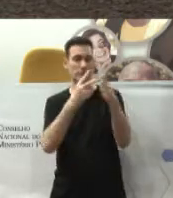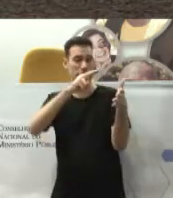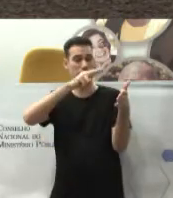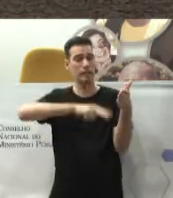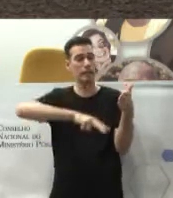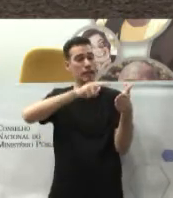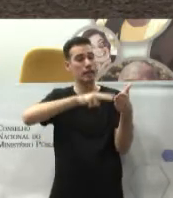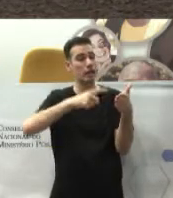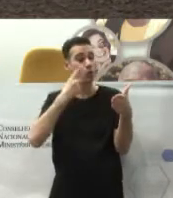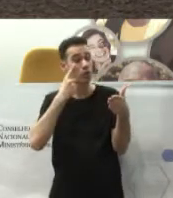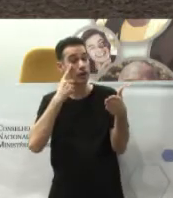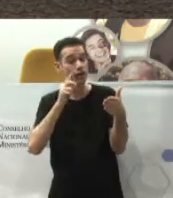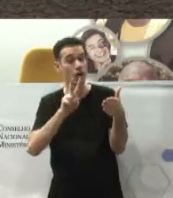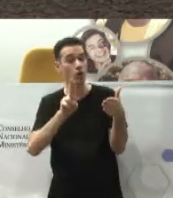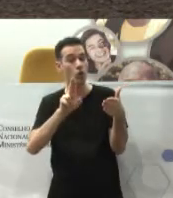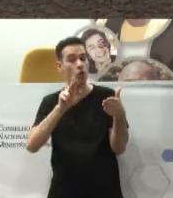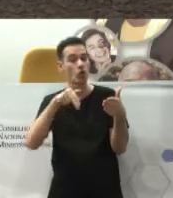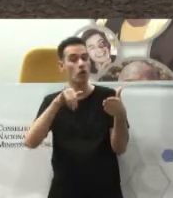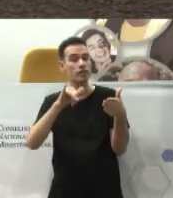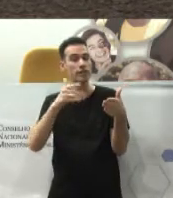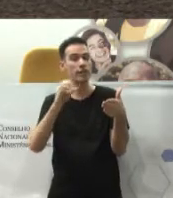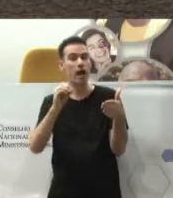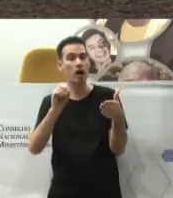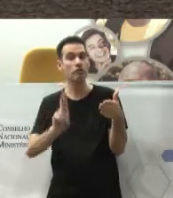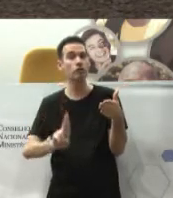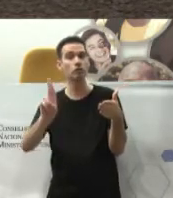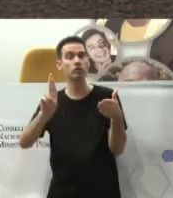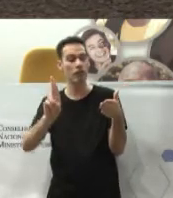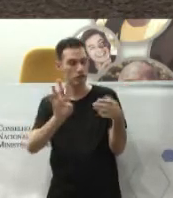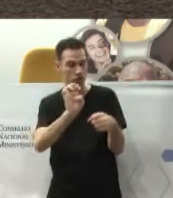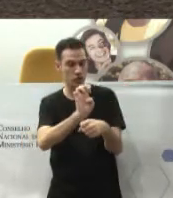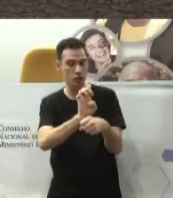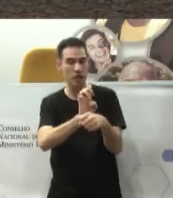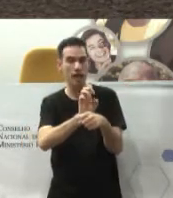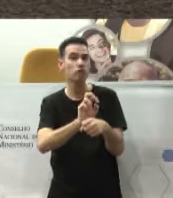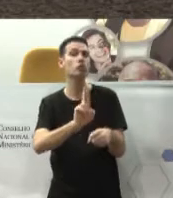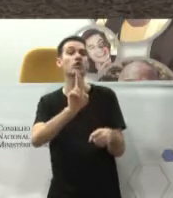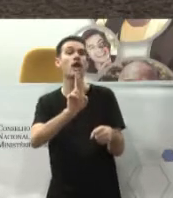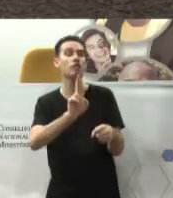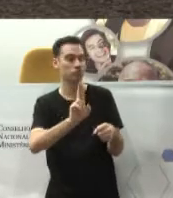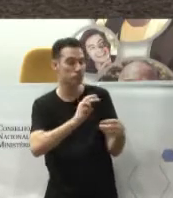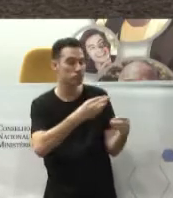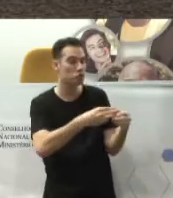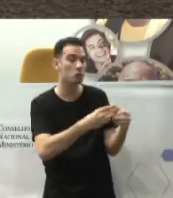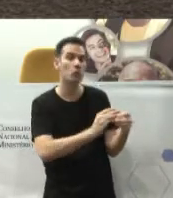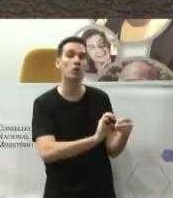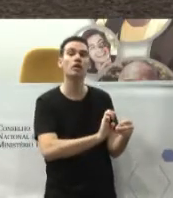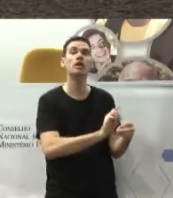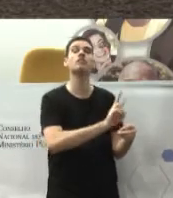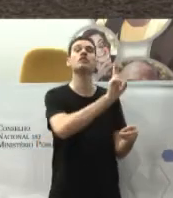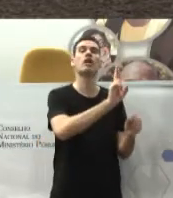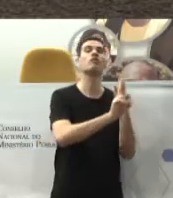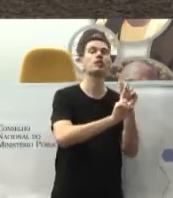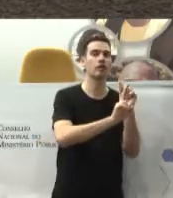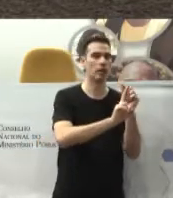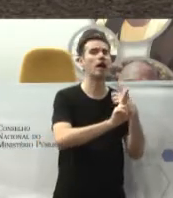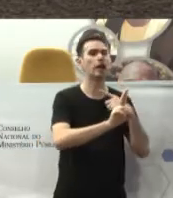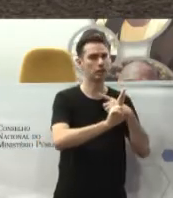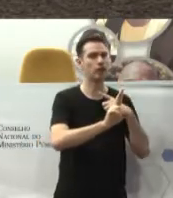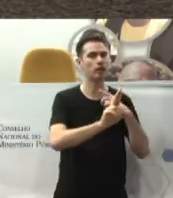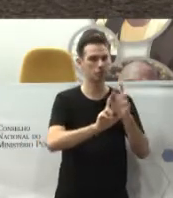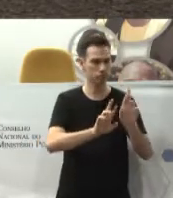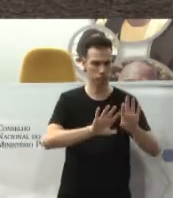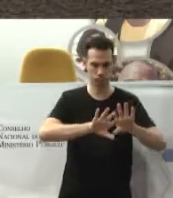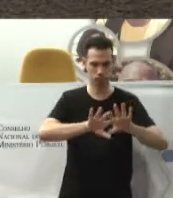da União, de competência do Estado, de competência do município, você vai ver que claramente há uma distribuição de competências. Ou pelo menos